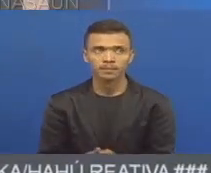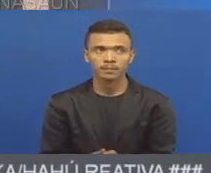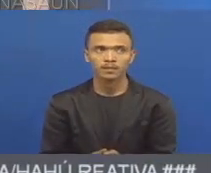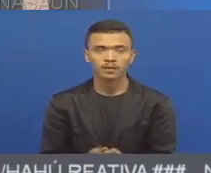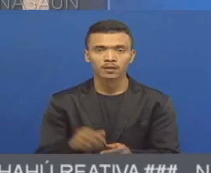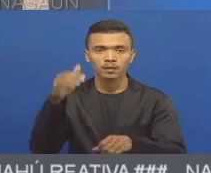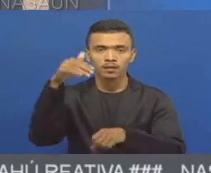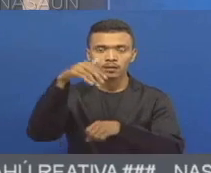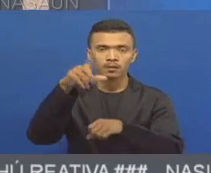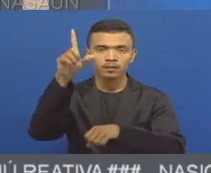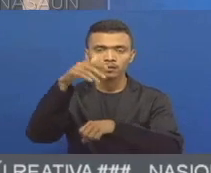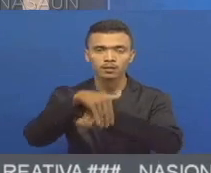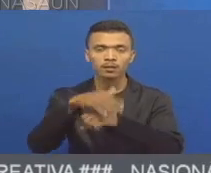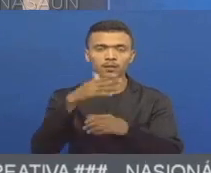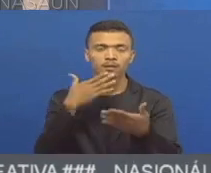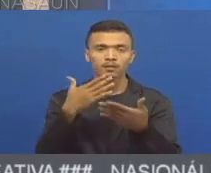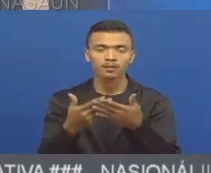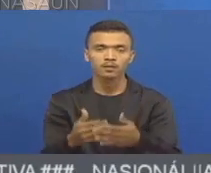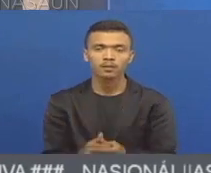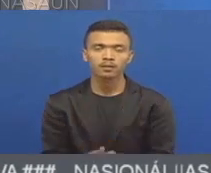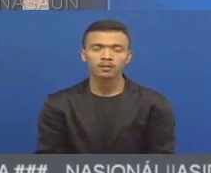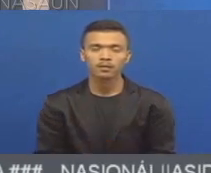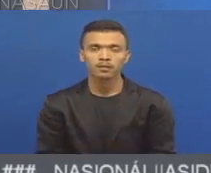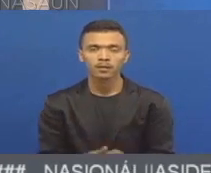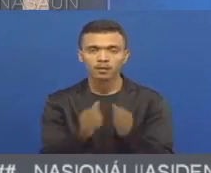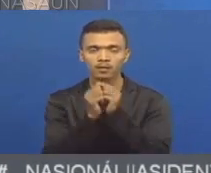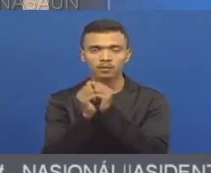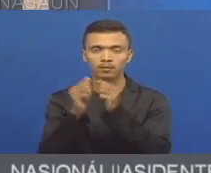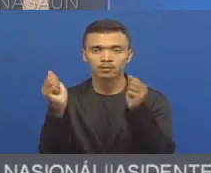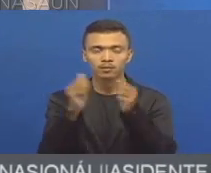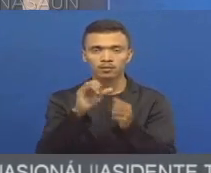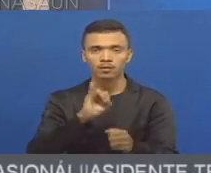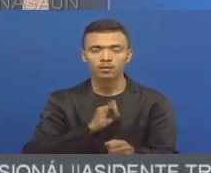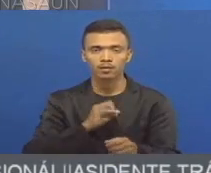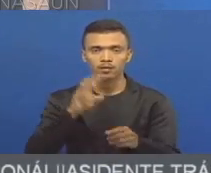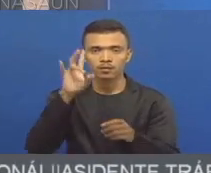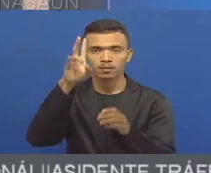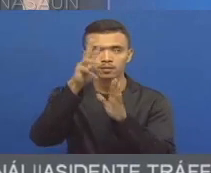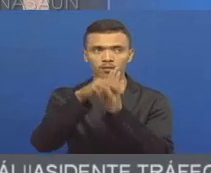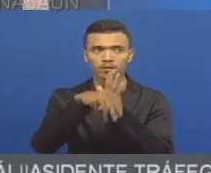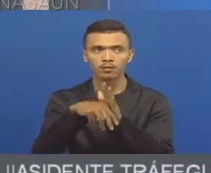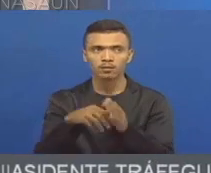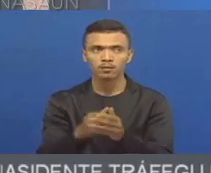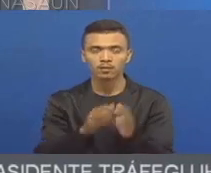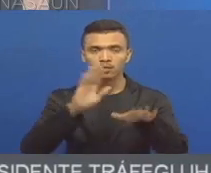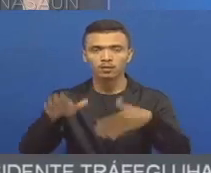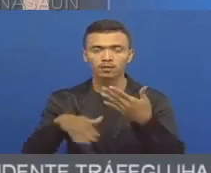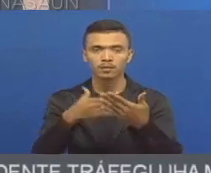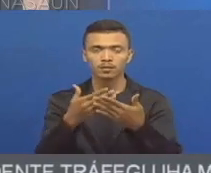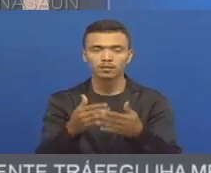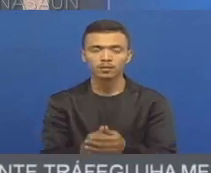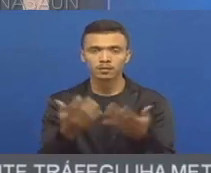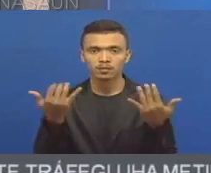Kalandiak maluk hari norna rain radio televisi Timor Leste fina hika sohau ia segmentu 7 minutus maluk sir ia segmentu 7